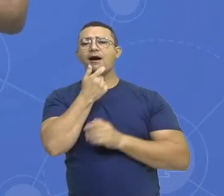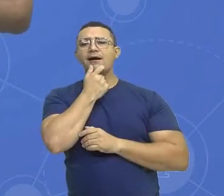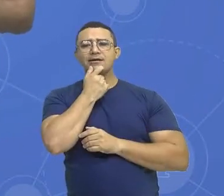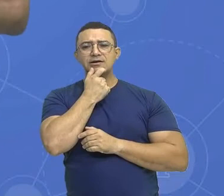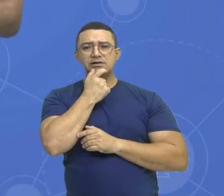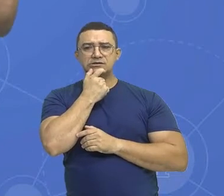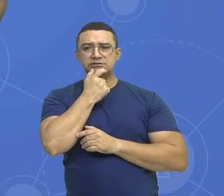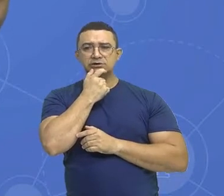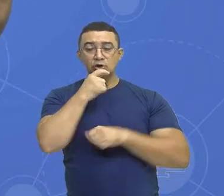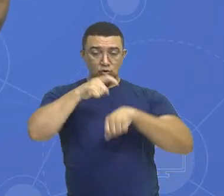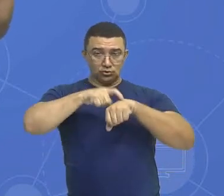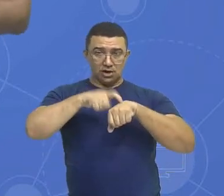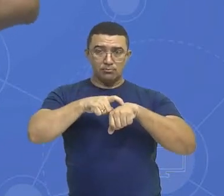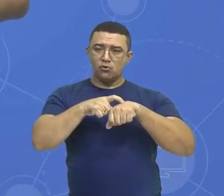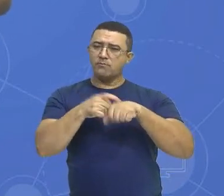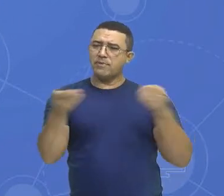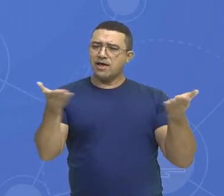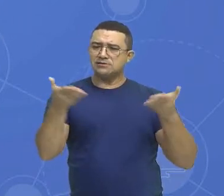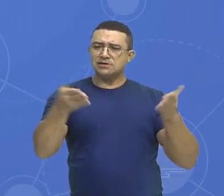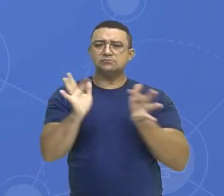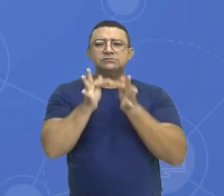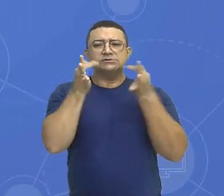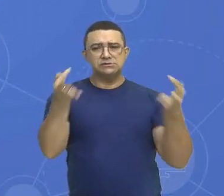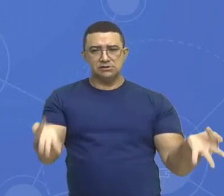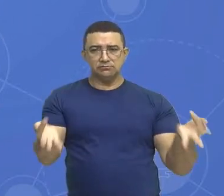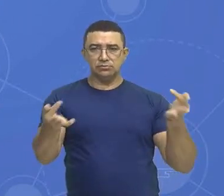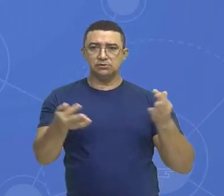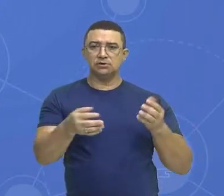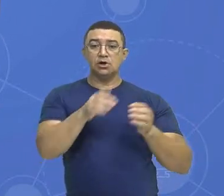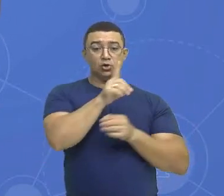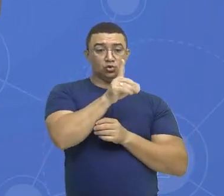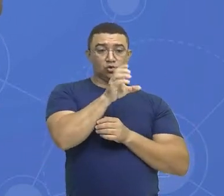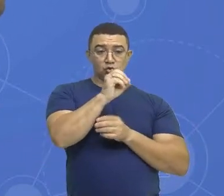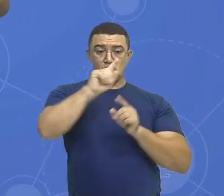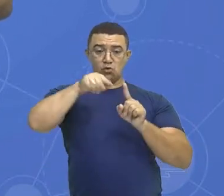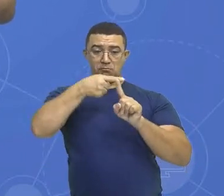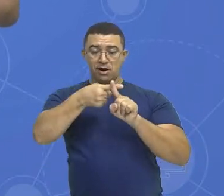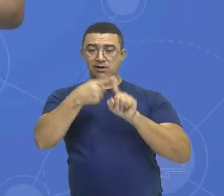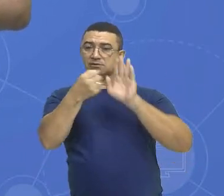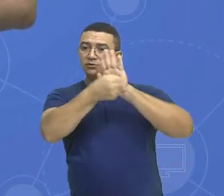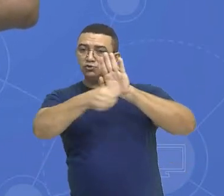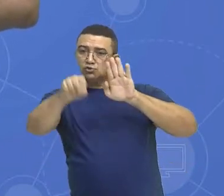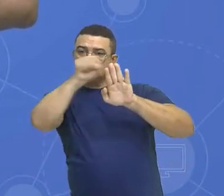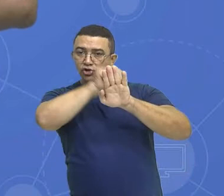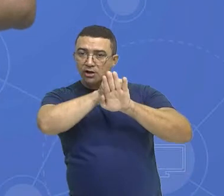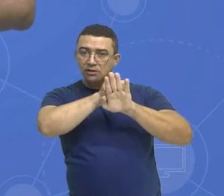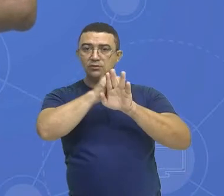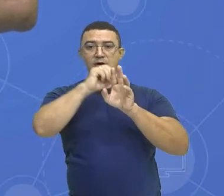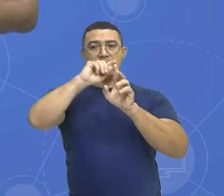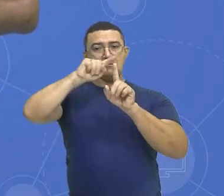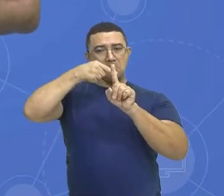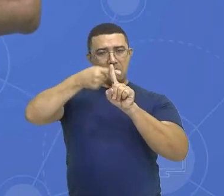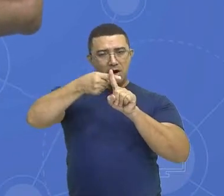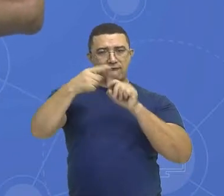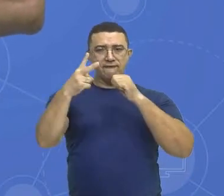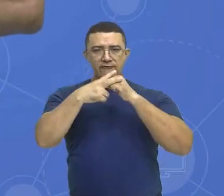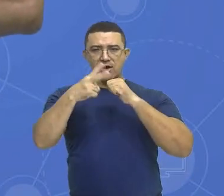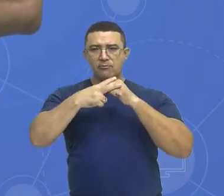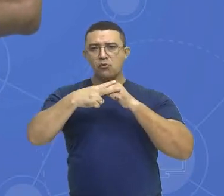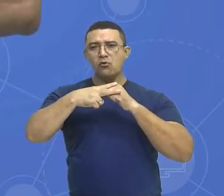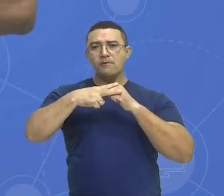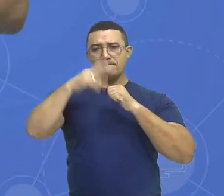the simple present, sempre nessa estrutura do do, mais sujeito, mais o verbo principal,